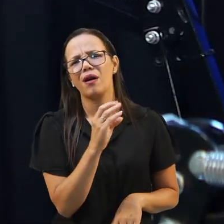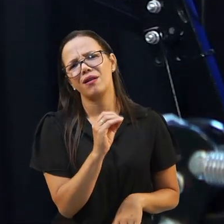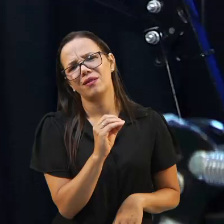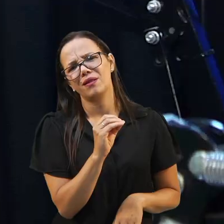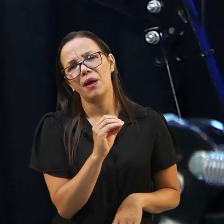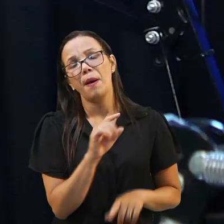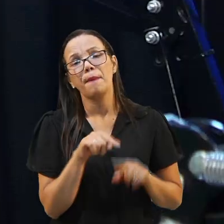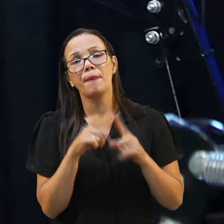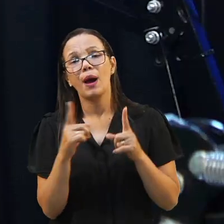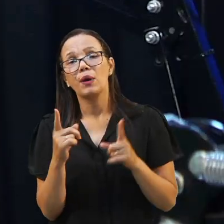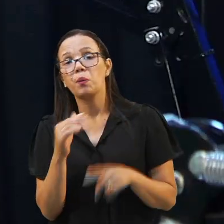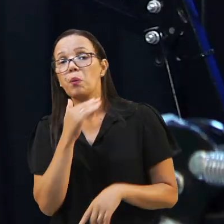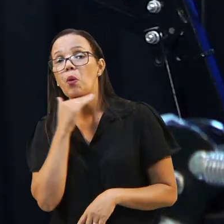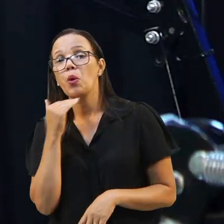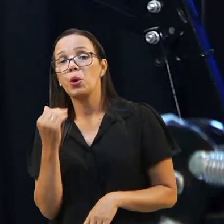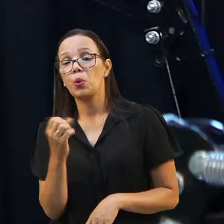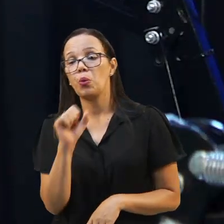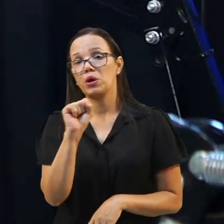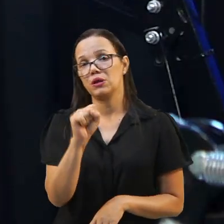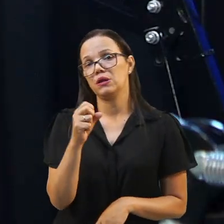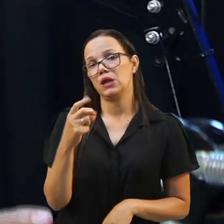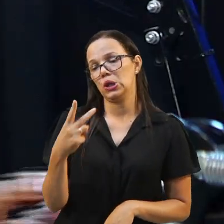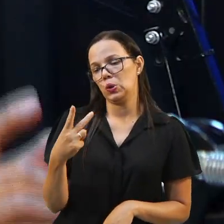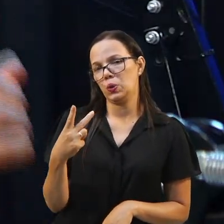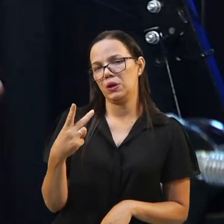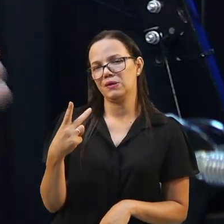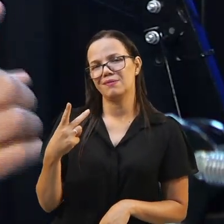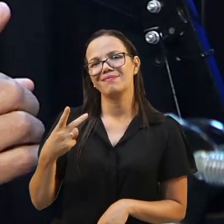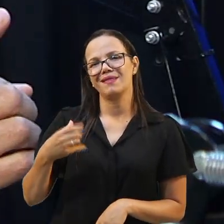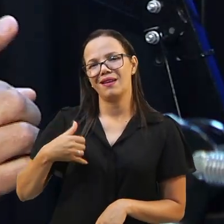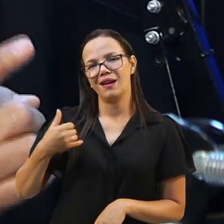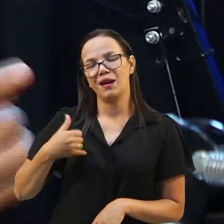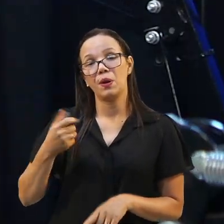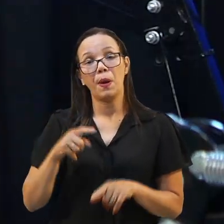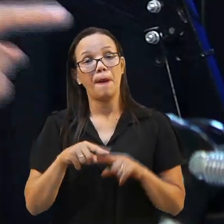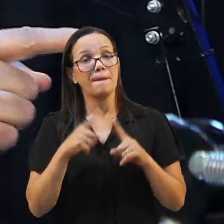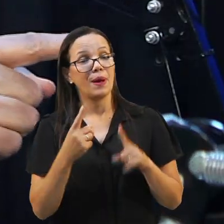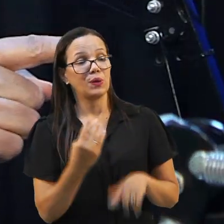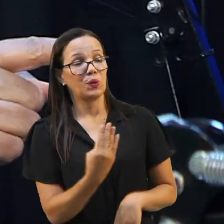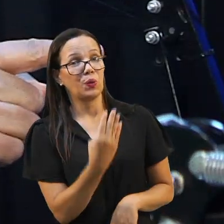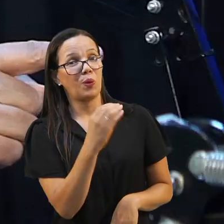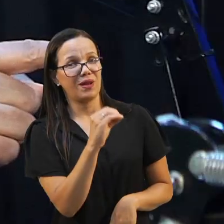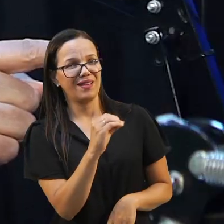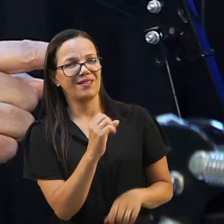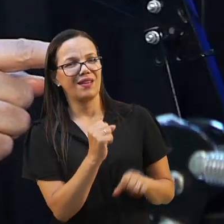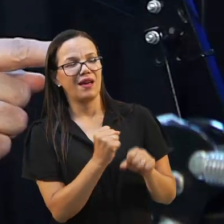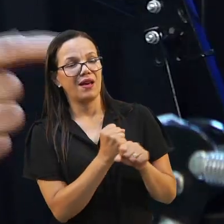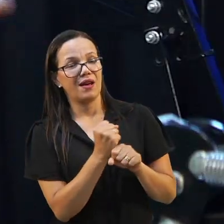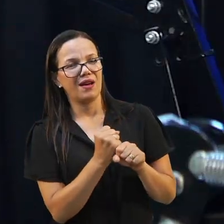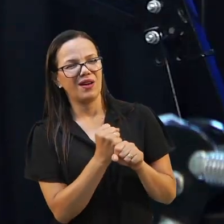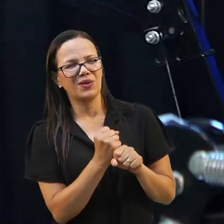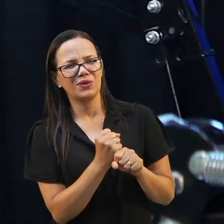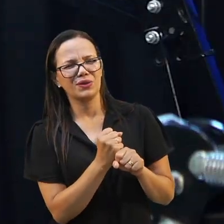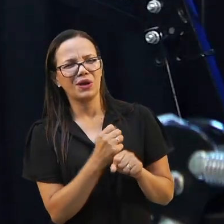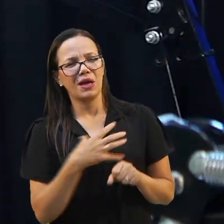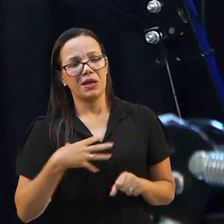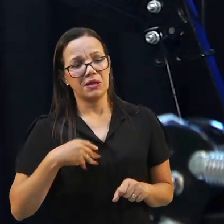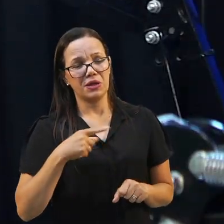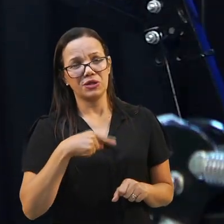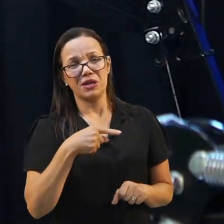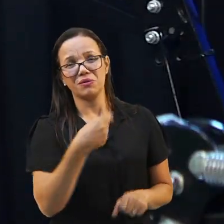com 82 anos. Mas nos 40 anos, na geração dele, era muito